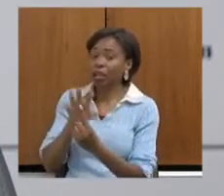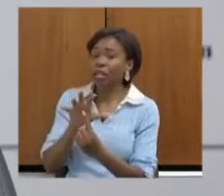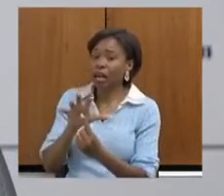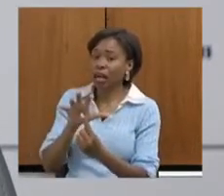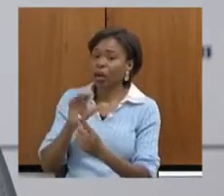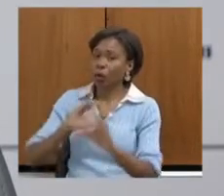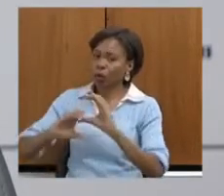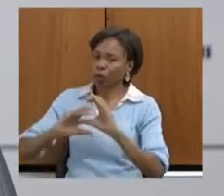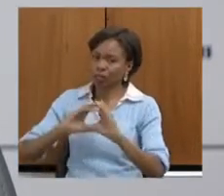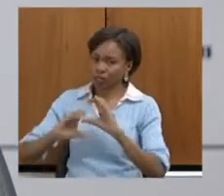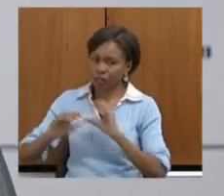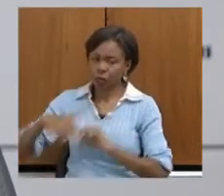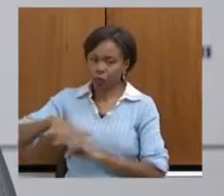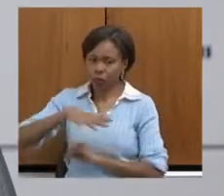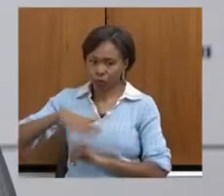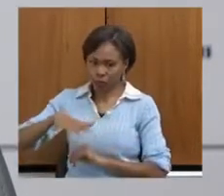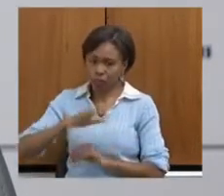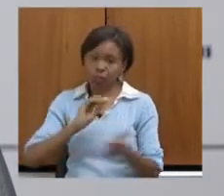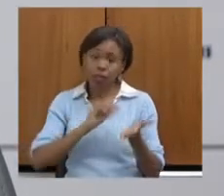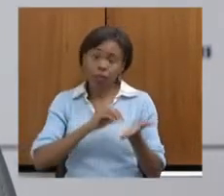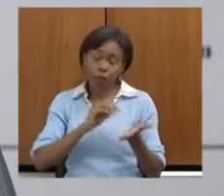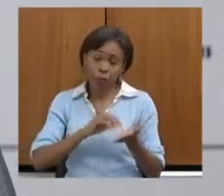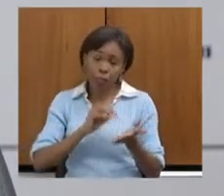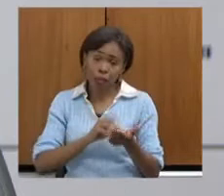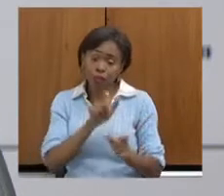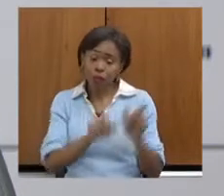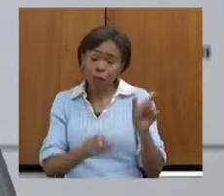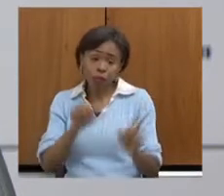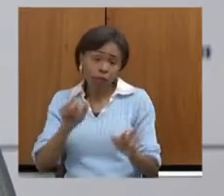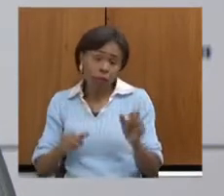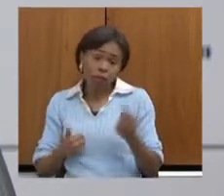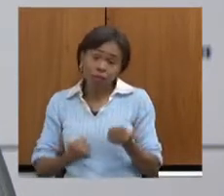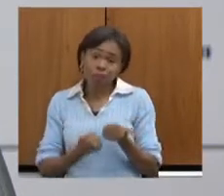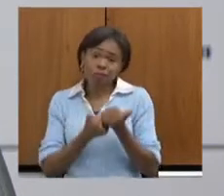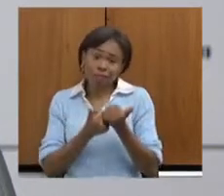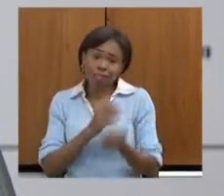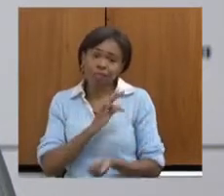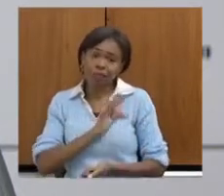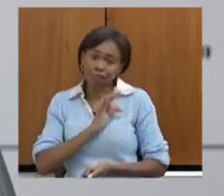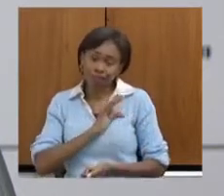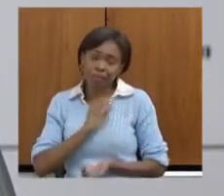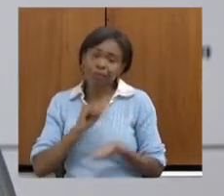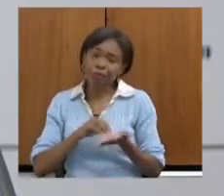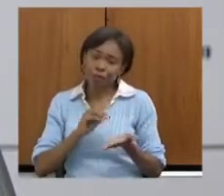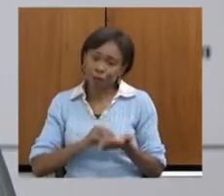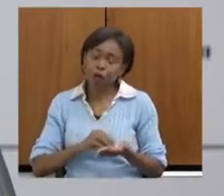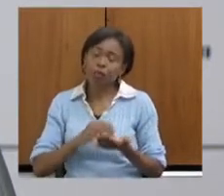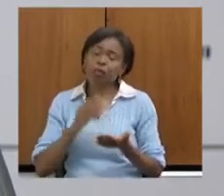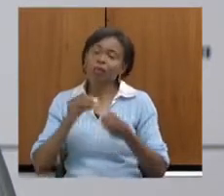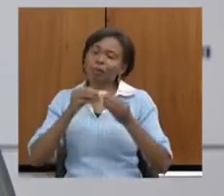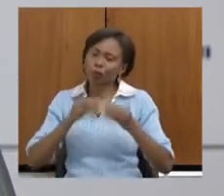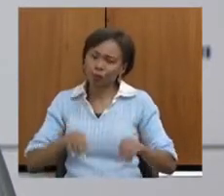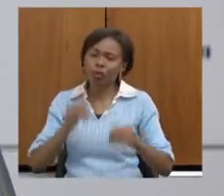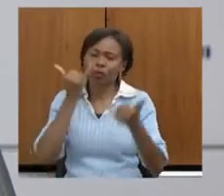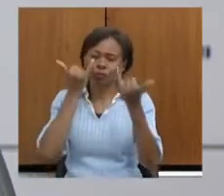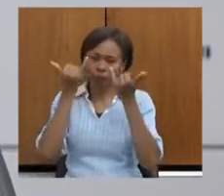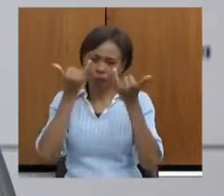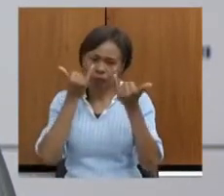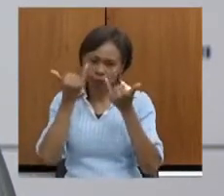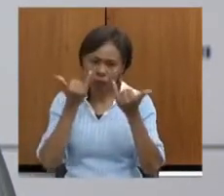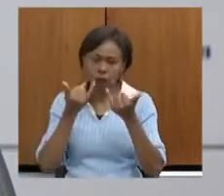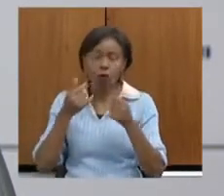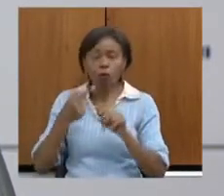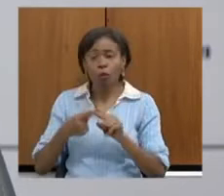e nesse ponto a ausência das assessorias técnicas no território nos territórios prejudica e muito o direito à informação pois a justamente